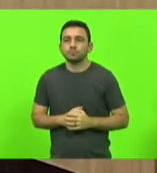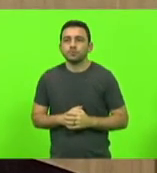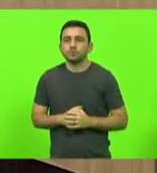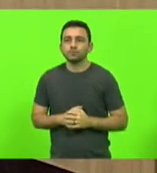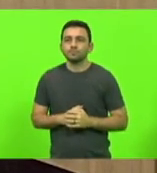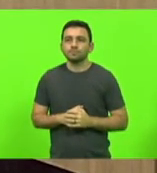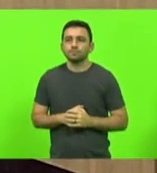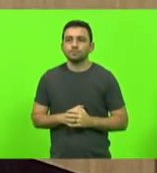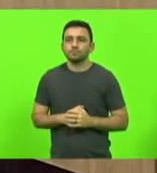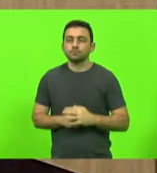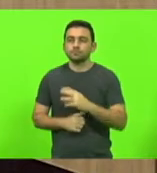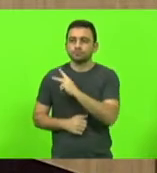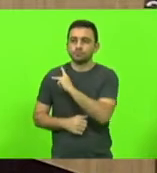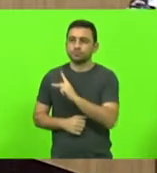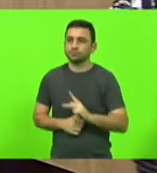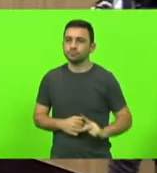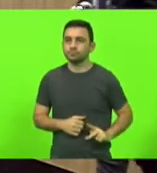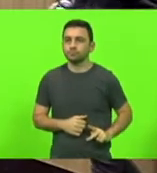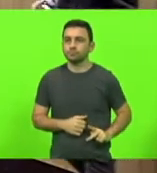Senhor presidente,